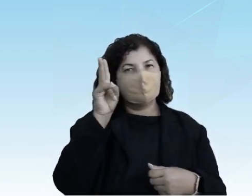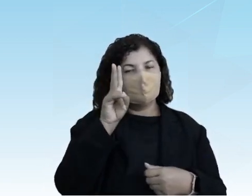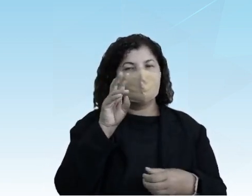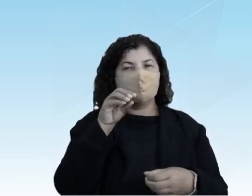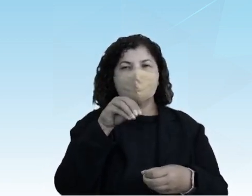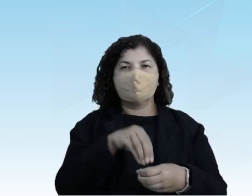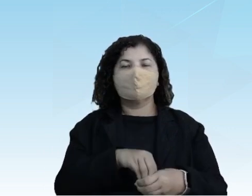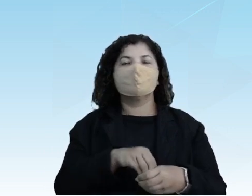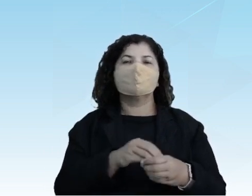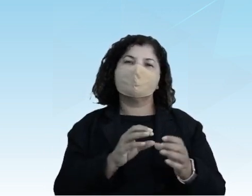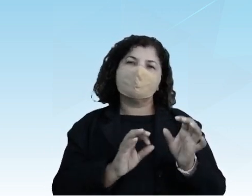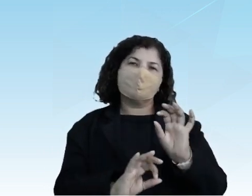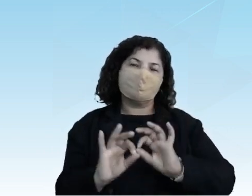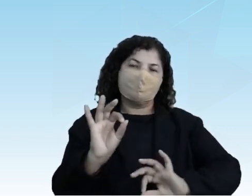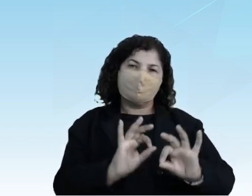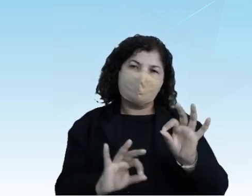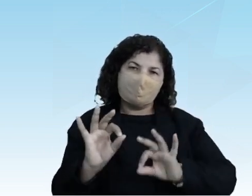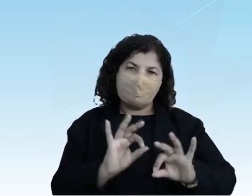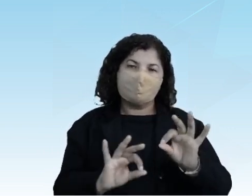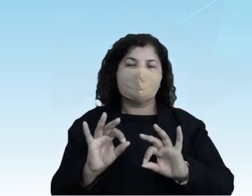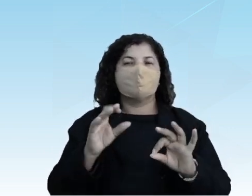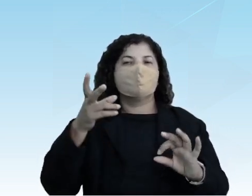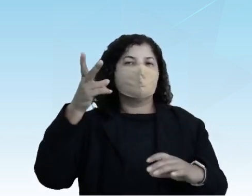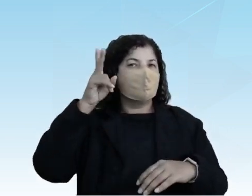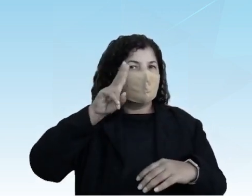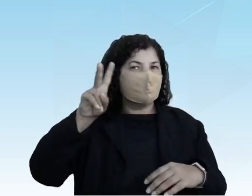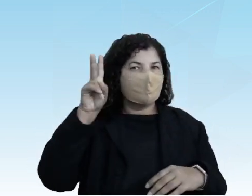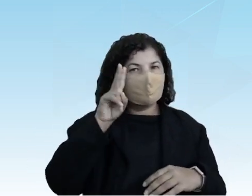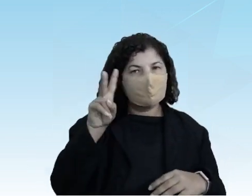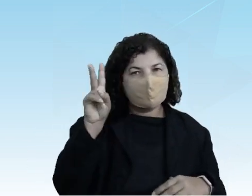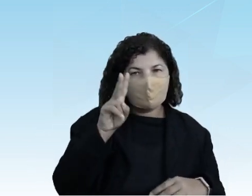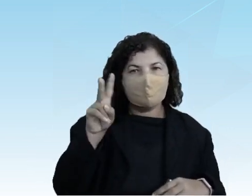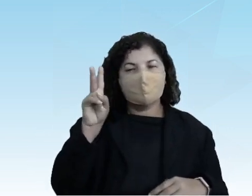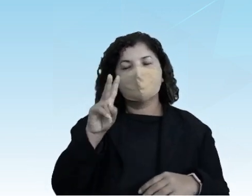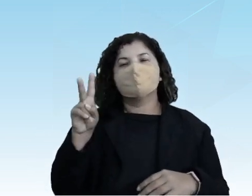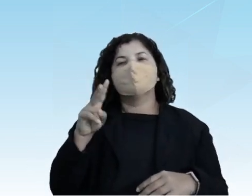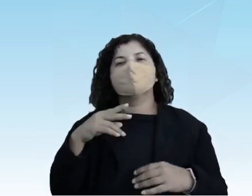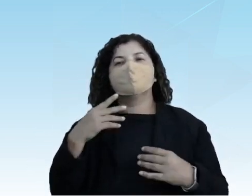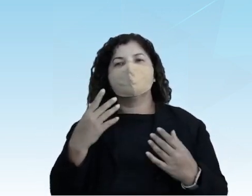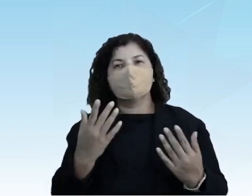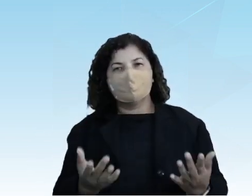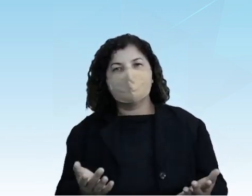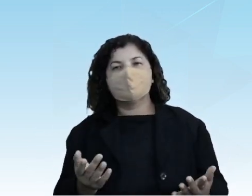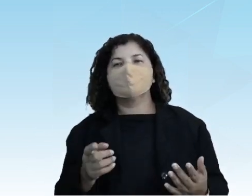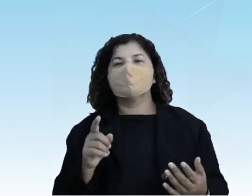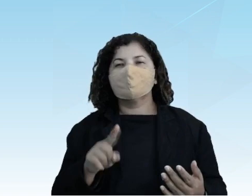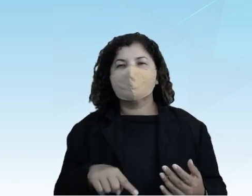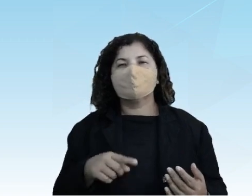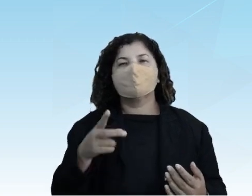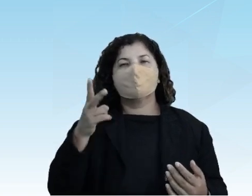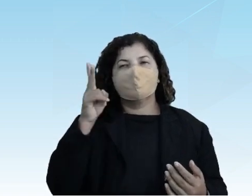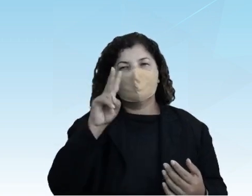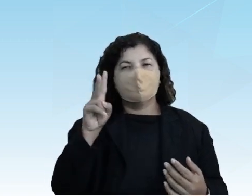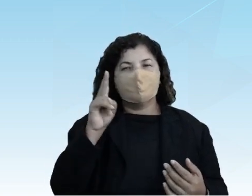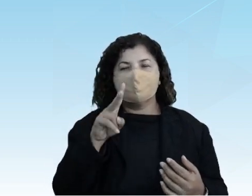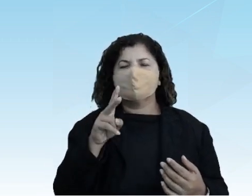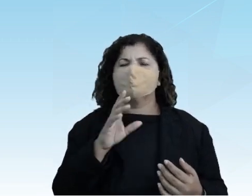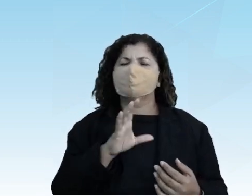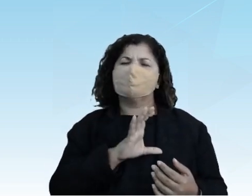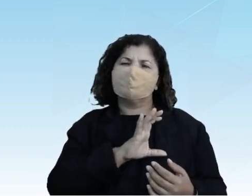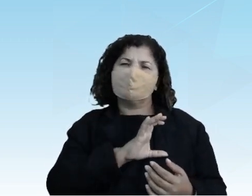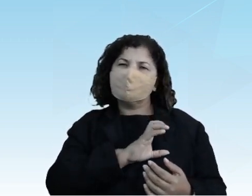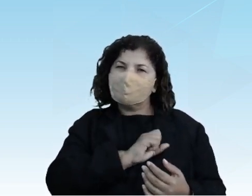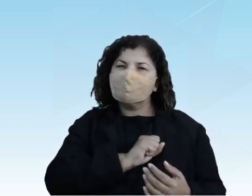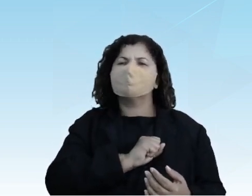construção, reconstrução da história, né? Então, na realidade, é aquela história com paixão, assim como